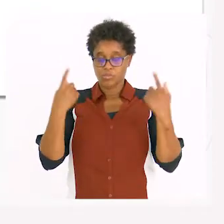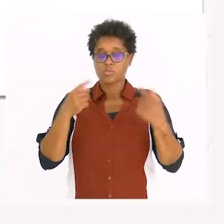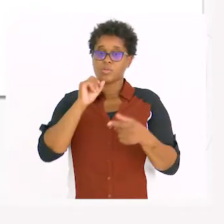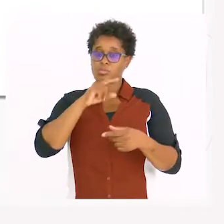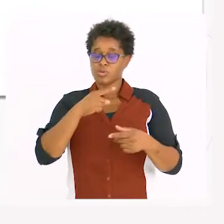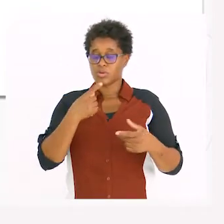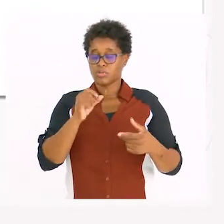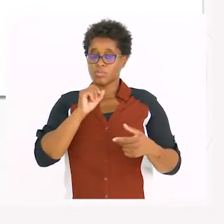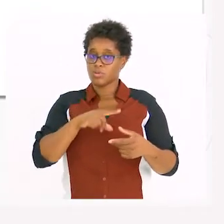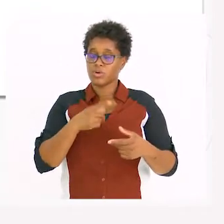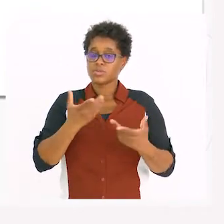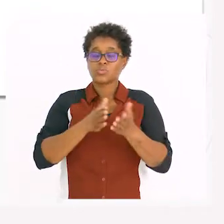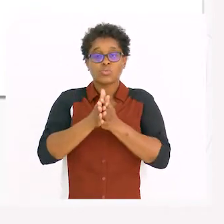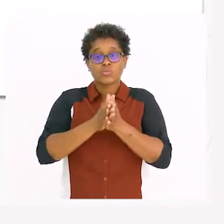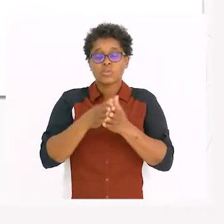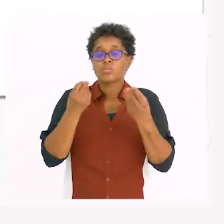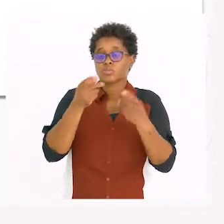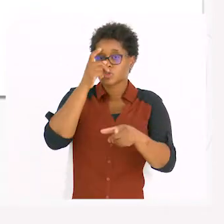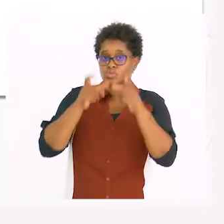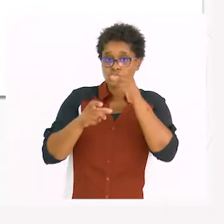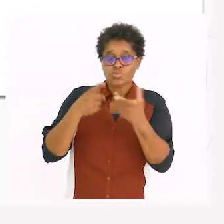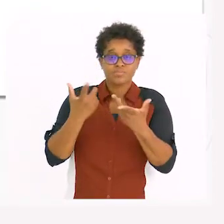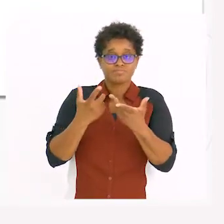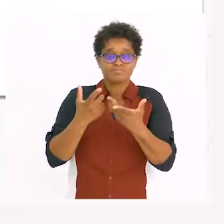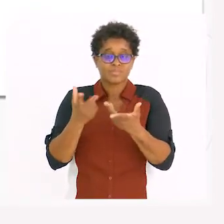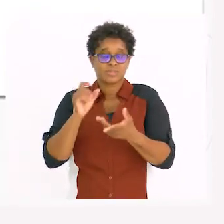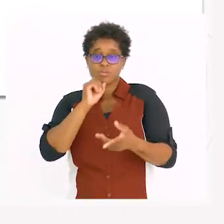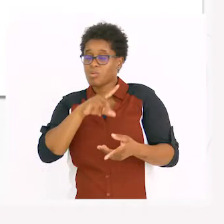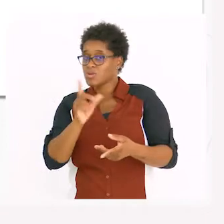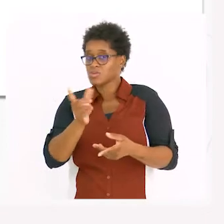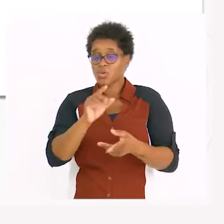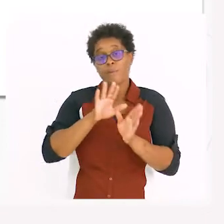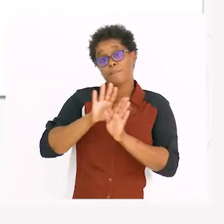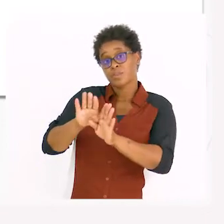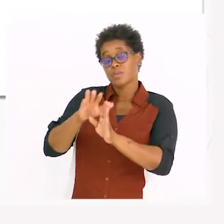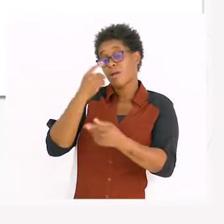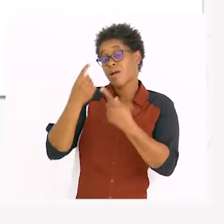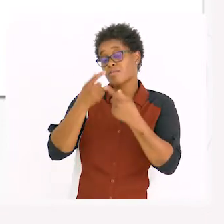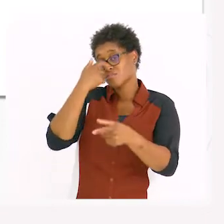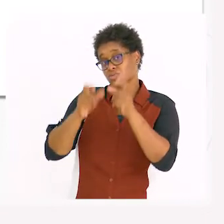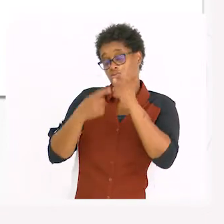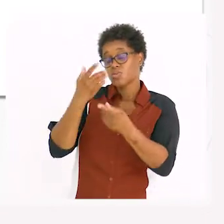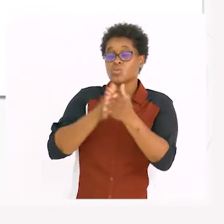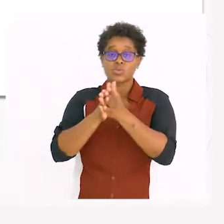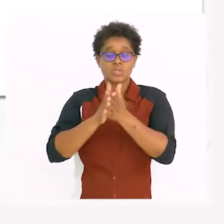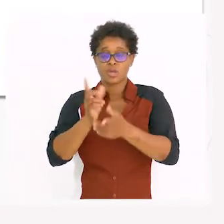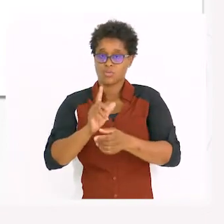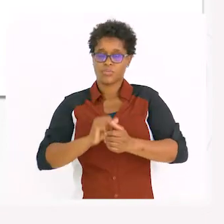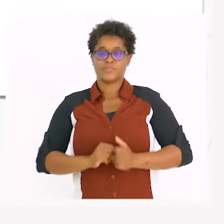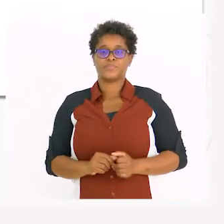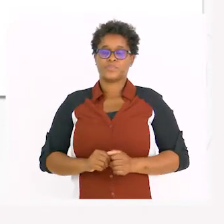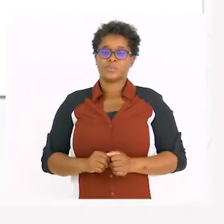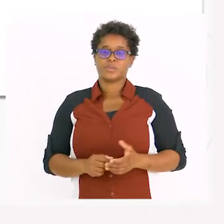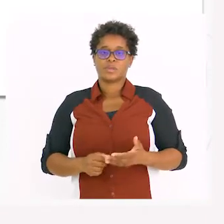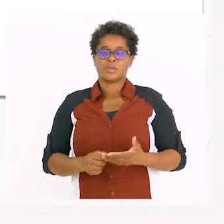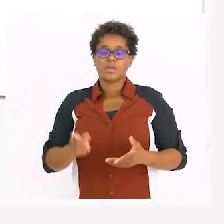podem usufruir várias pessoas sem que se possa impedir alguém de os utilizar.